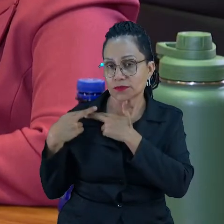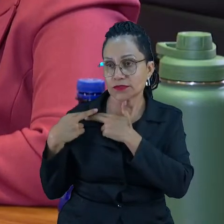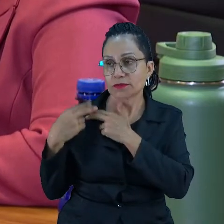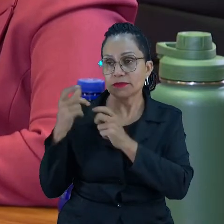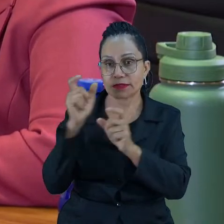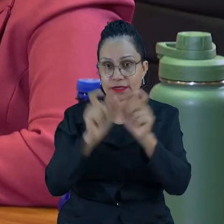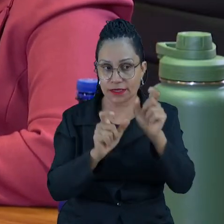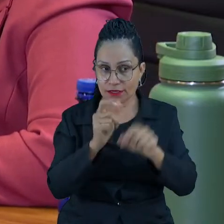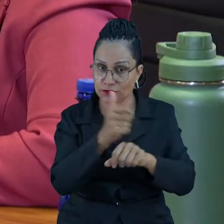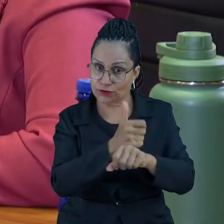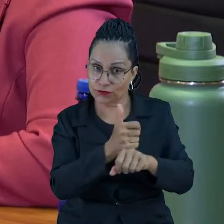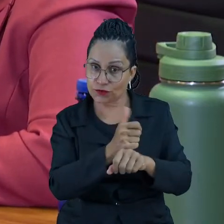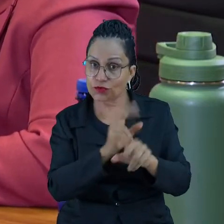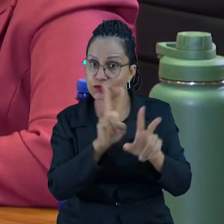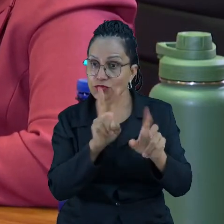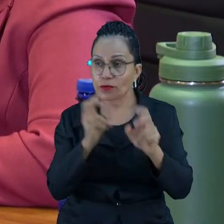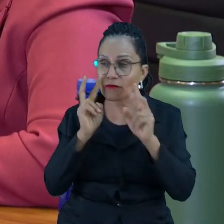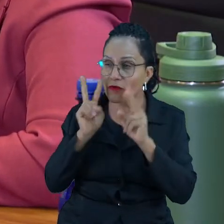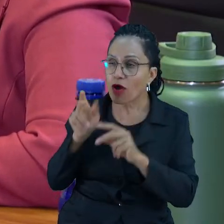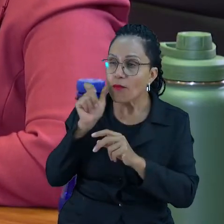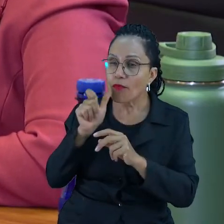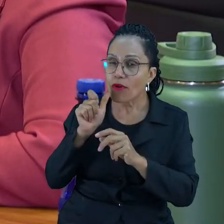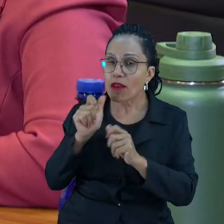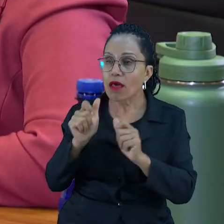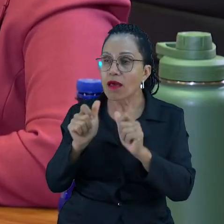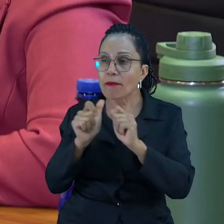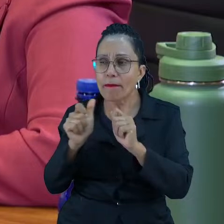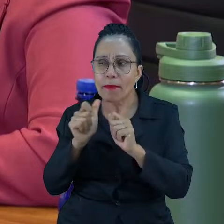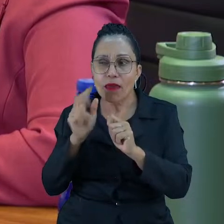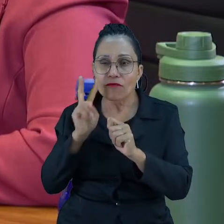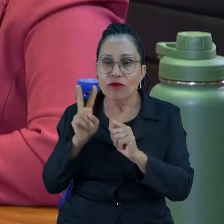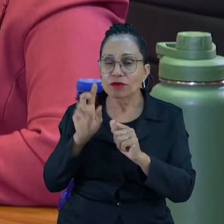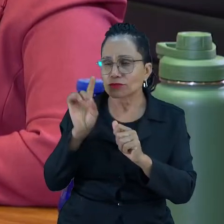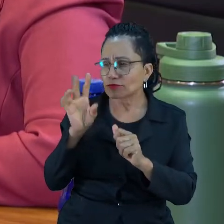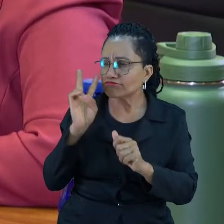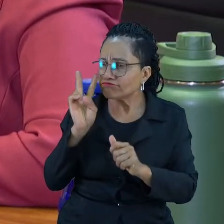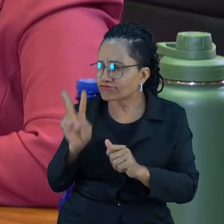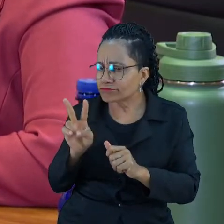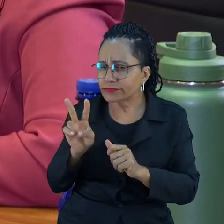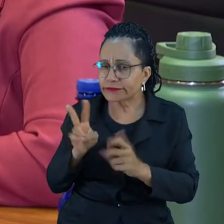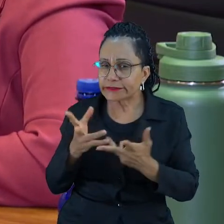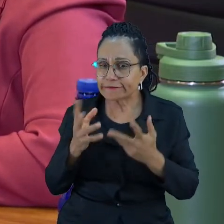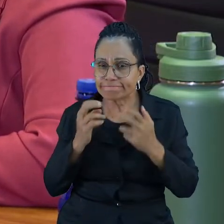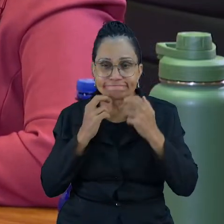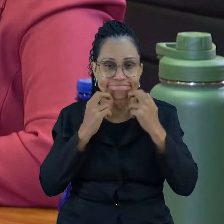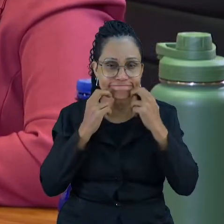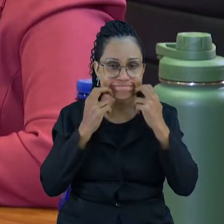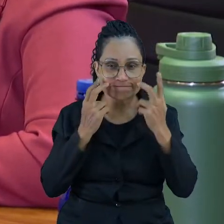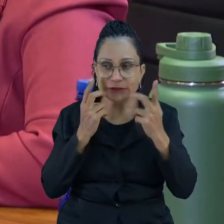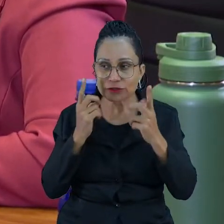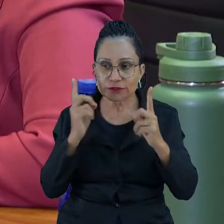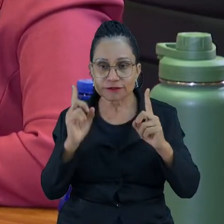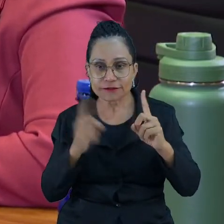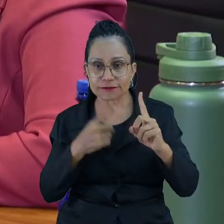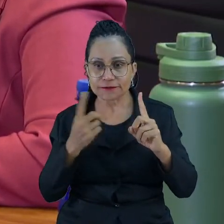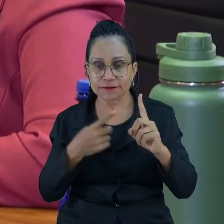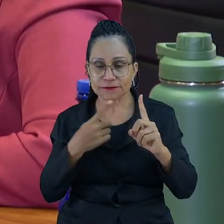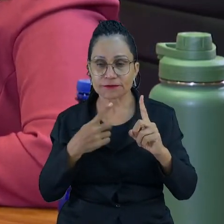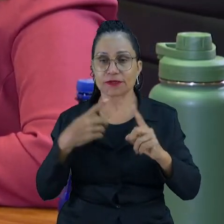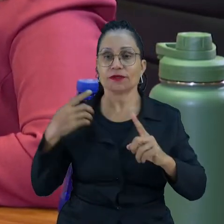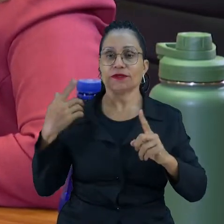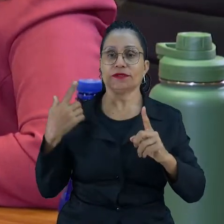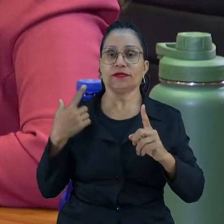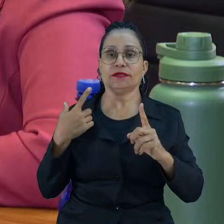em relação a isso. Não é simplesmente você ver uma situação de constrangimento ou de ameaça, de